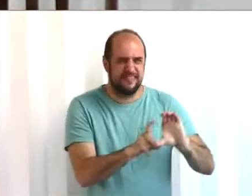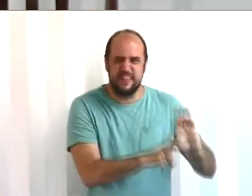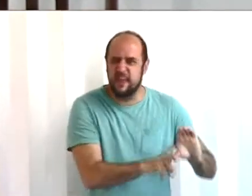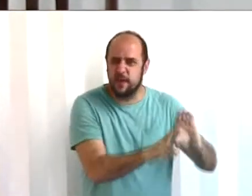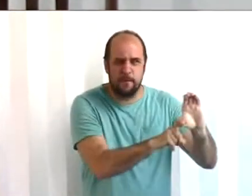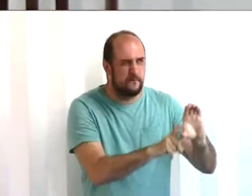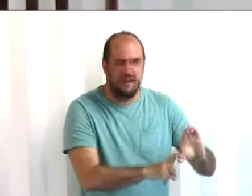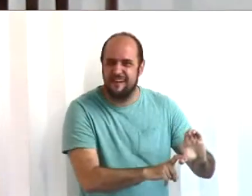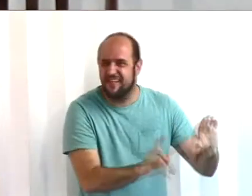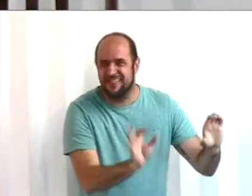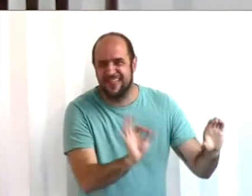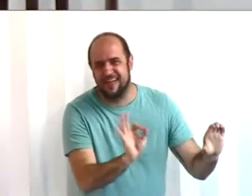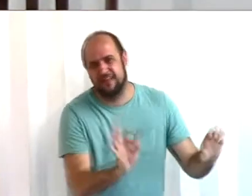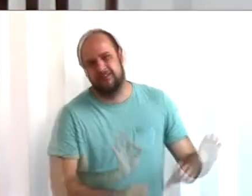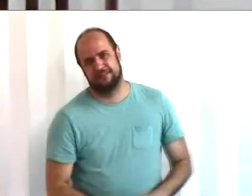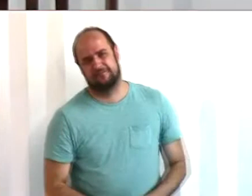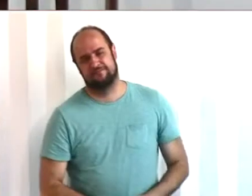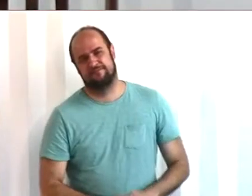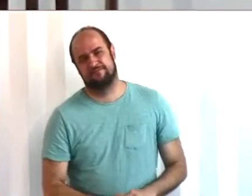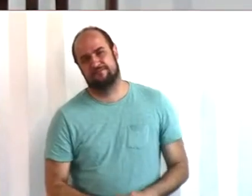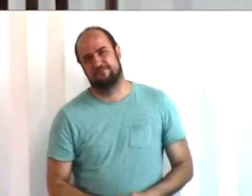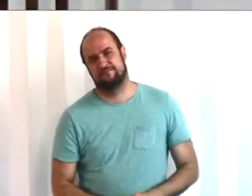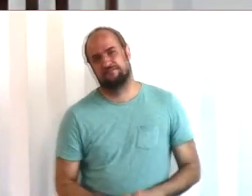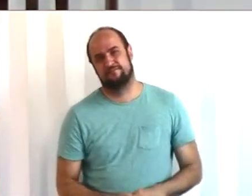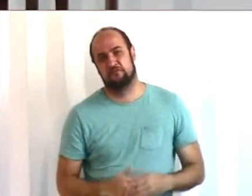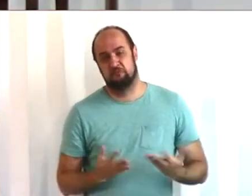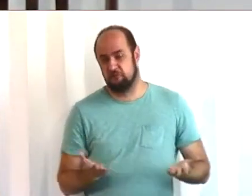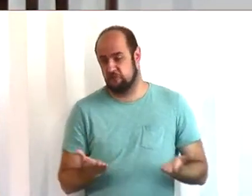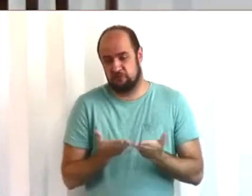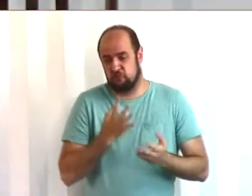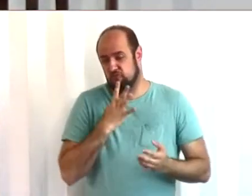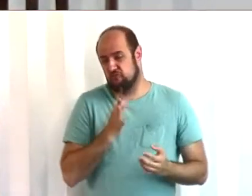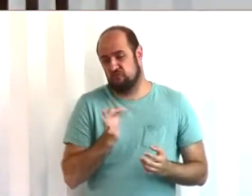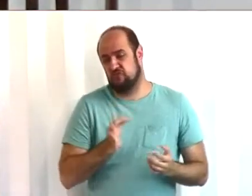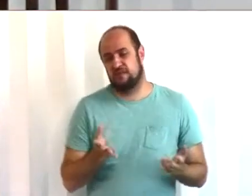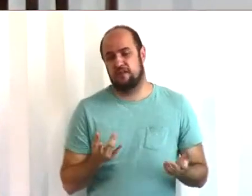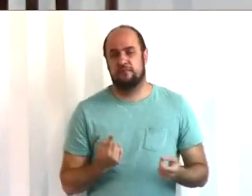nós. Talvez não estaria nem mesmo entre os crentes.